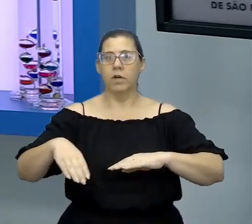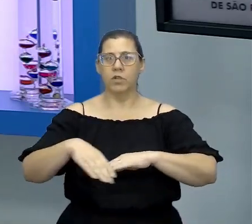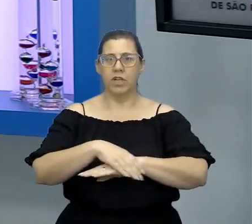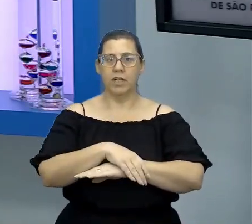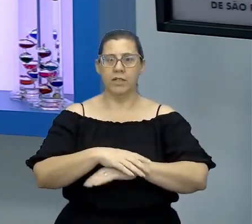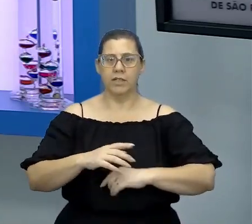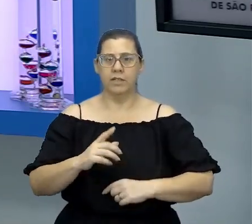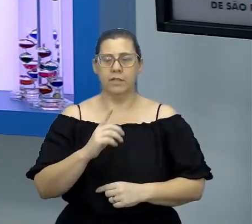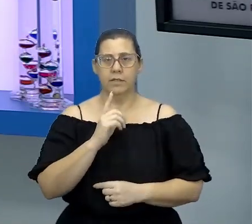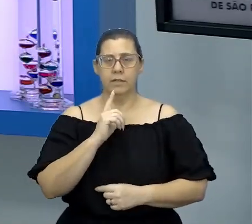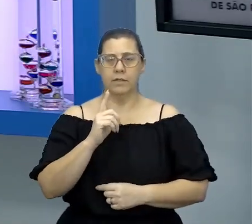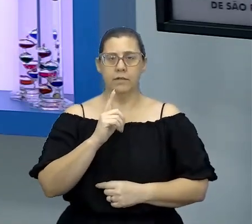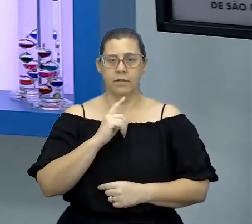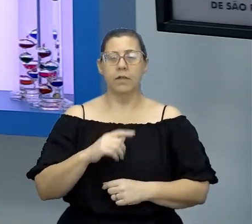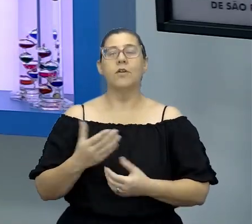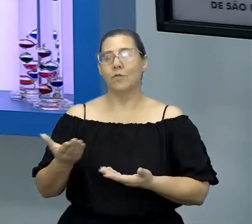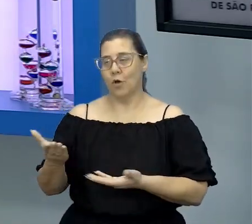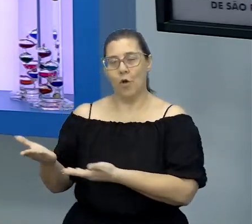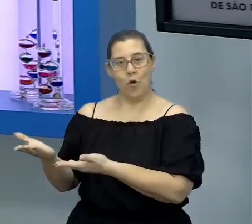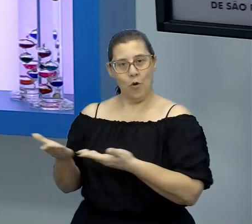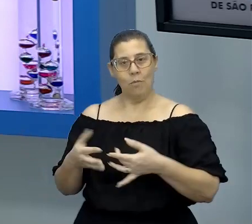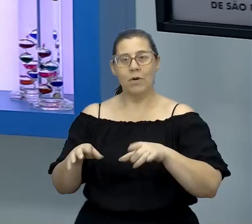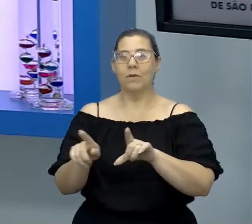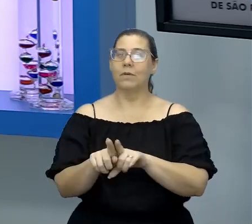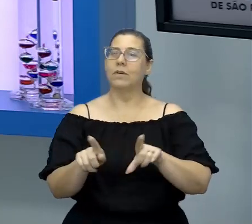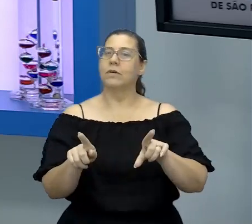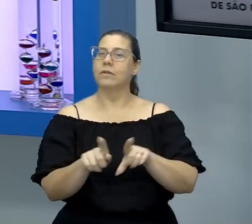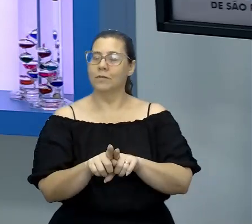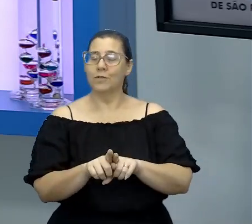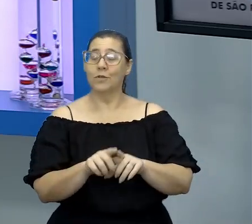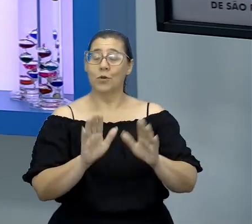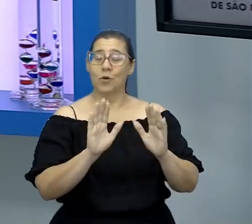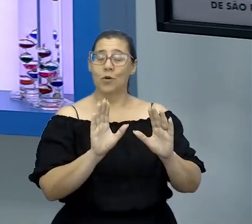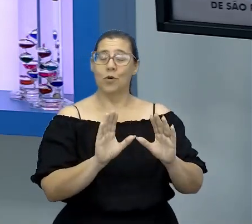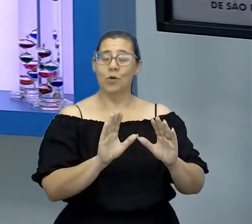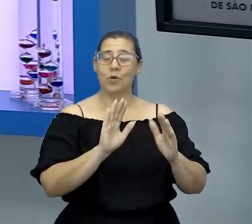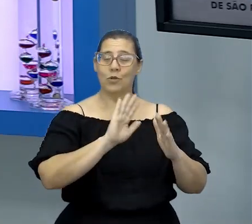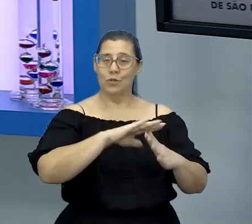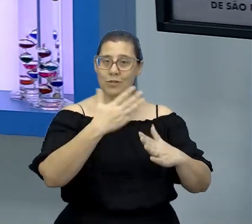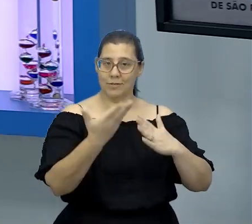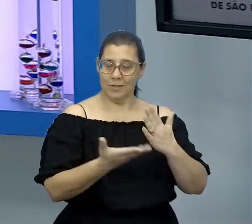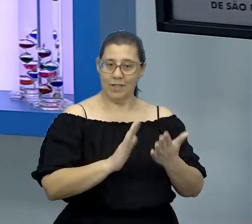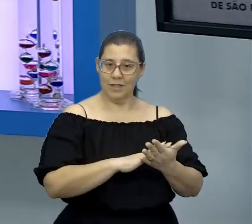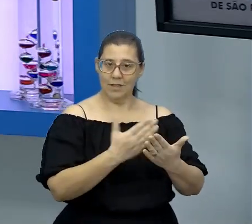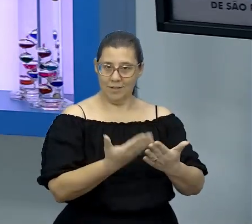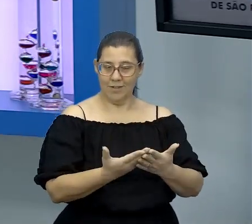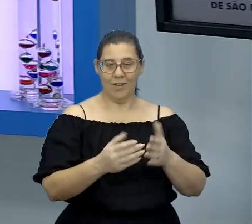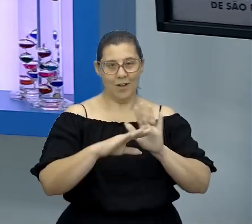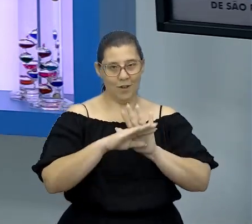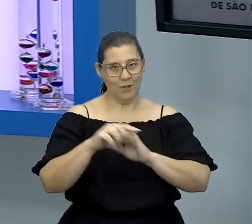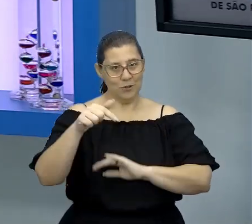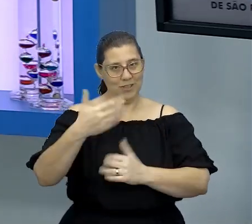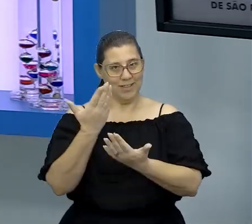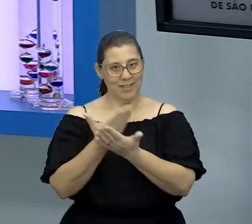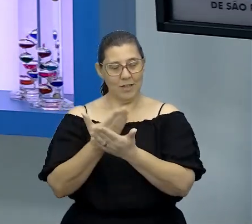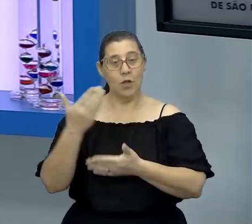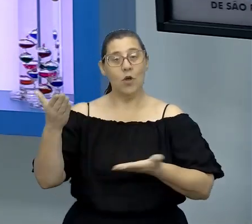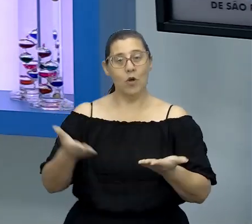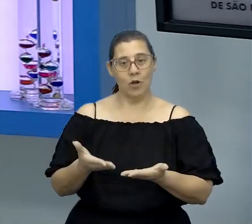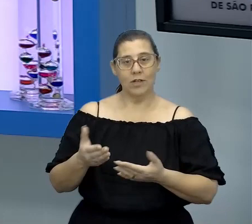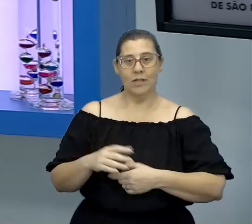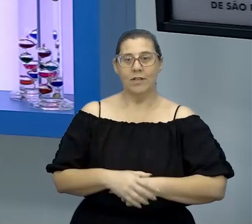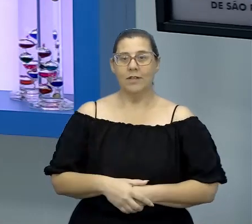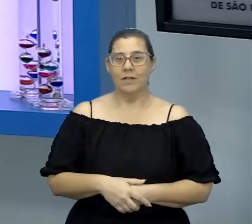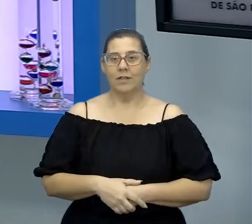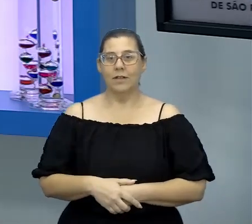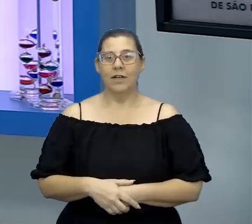Tá? Também quero dar as boas-vindas e agradecer ao pessoal da equipe de Libras, que sempre nos auxilia aqui na nossa aula. E hoje eu estou com a